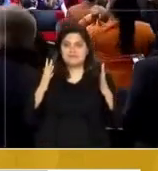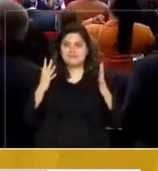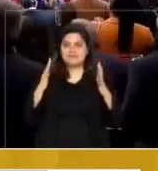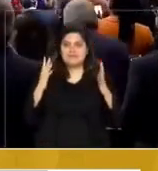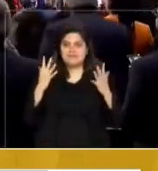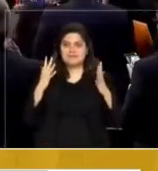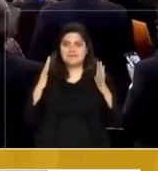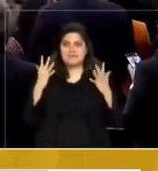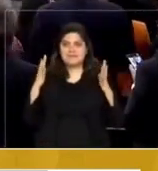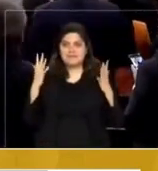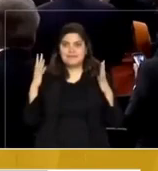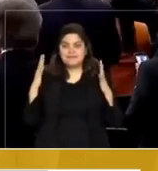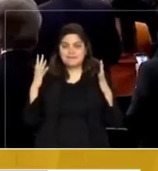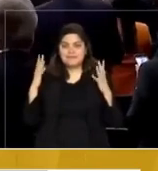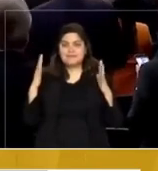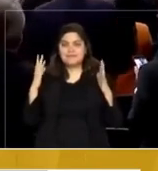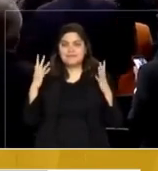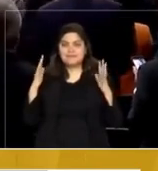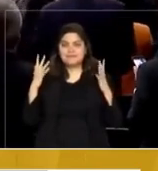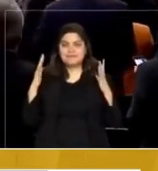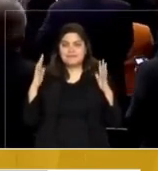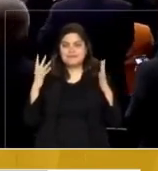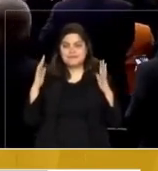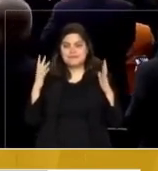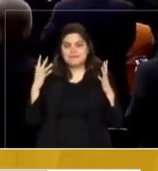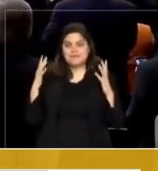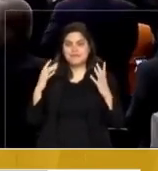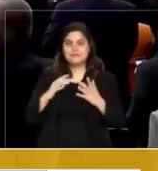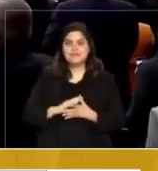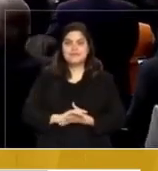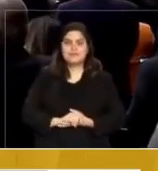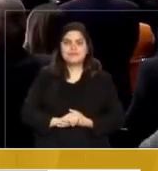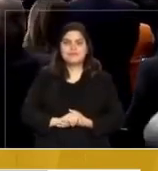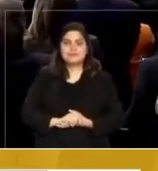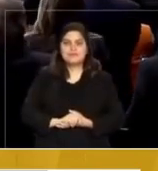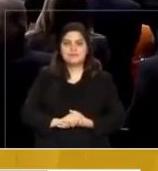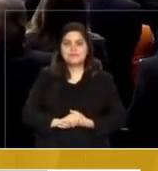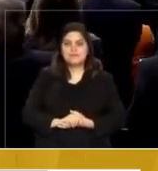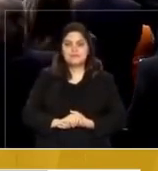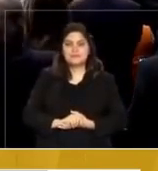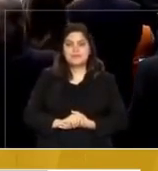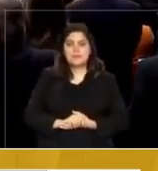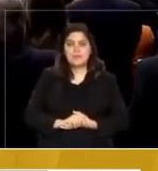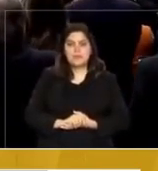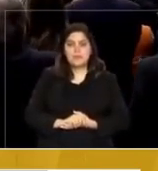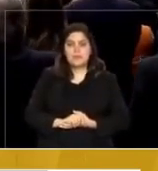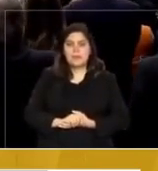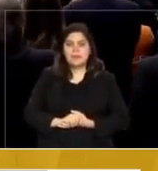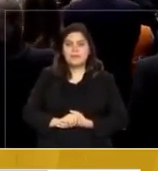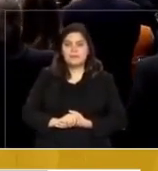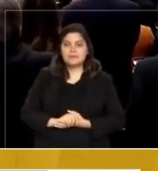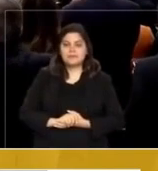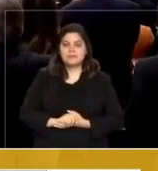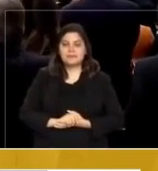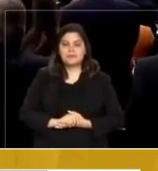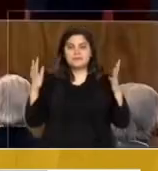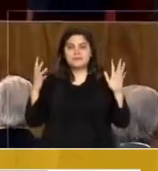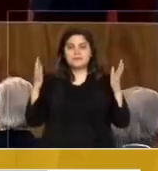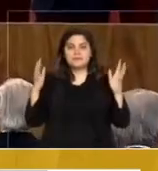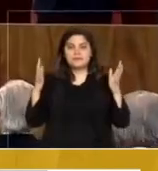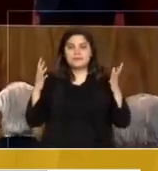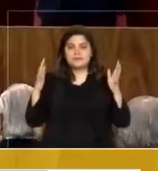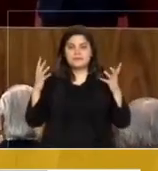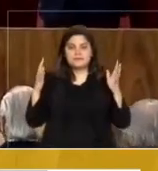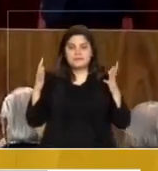desde sempre, né, pelo menos nessa última, desde 2012, tá, quando eles começaram a absolver